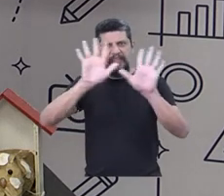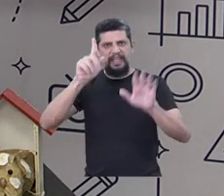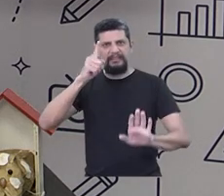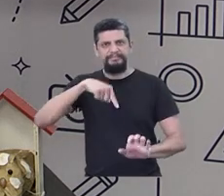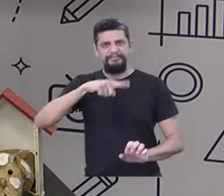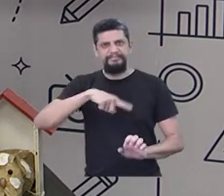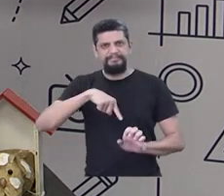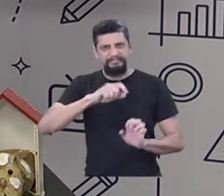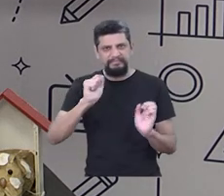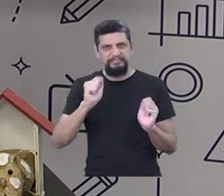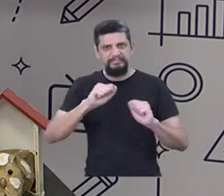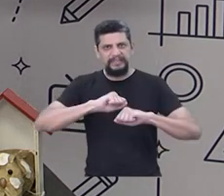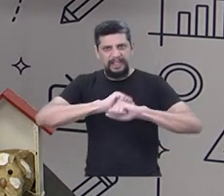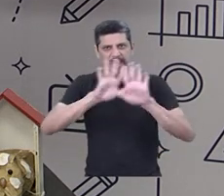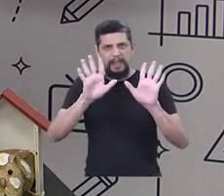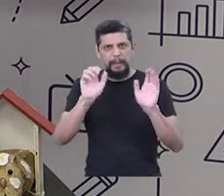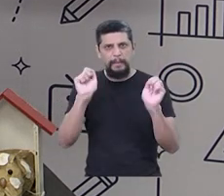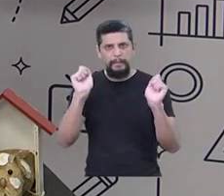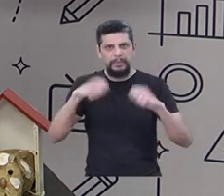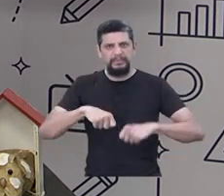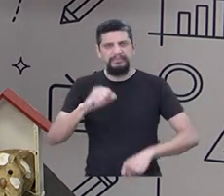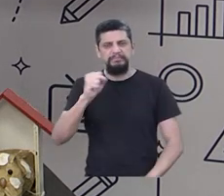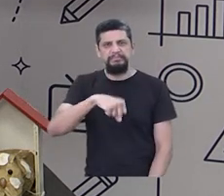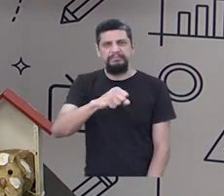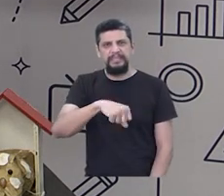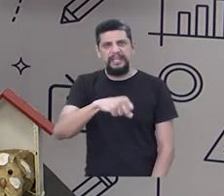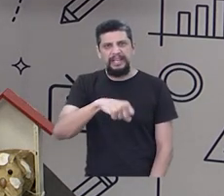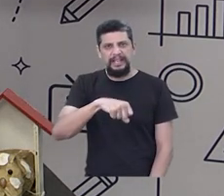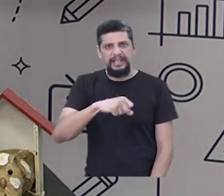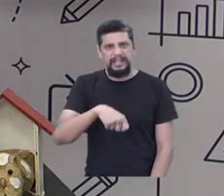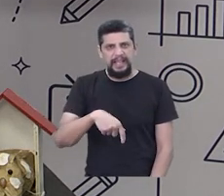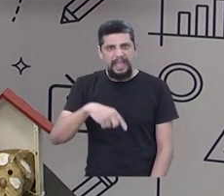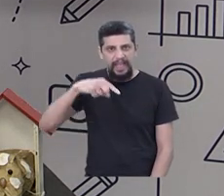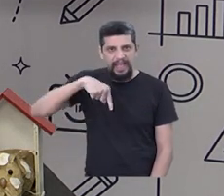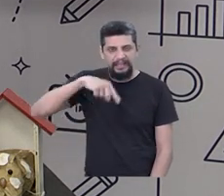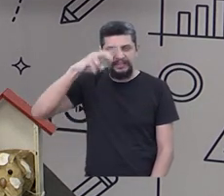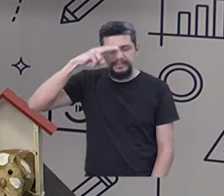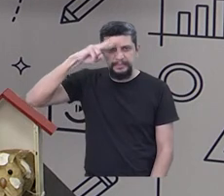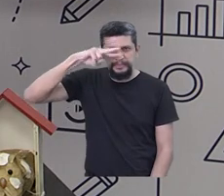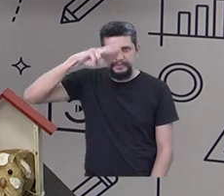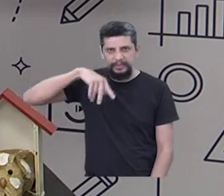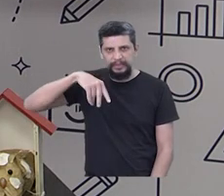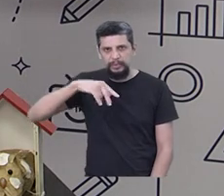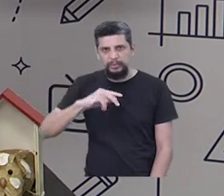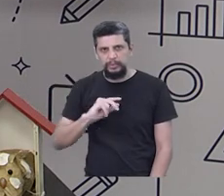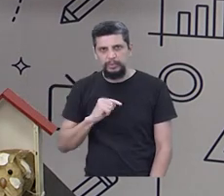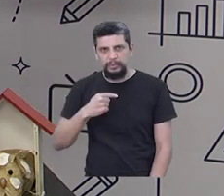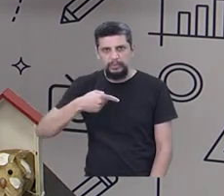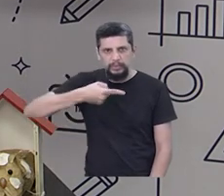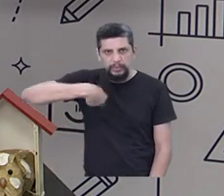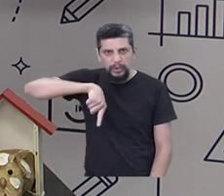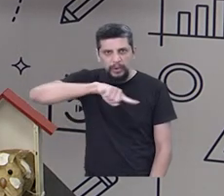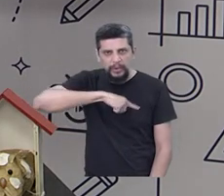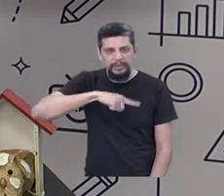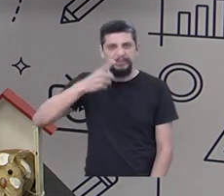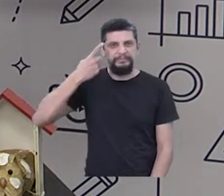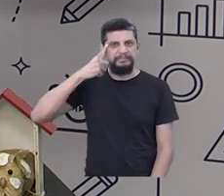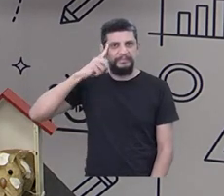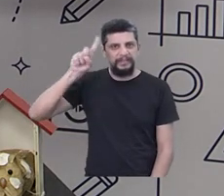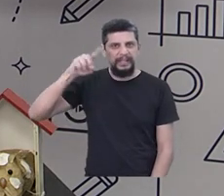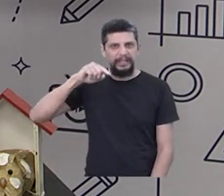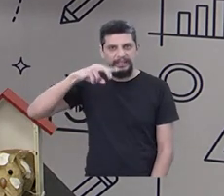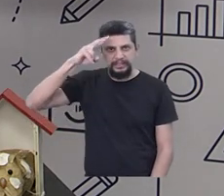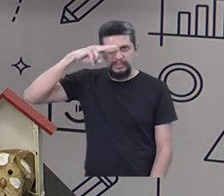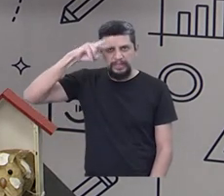que é! É possível sim! Então essa é a história do nosso dia!